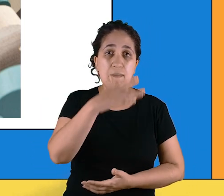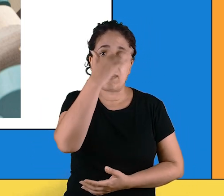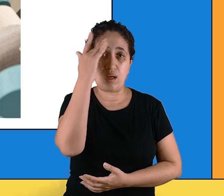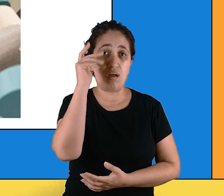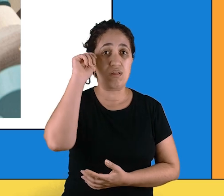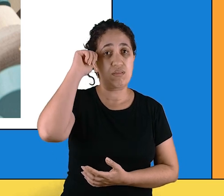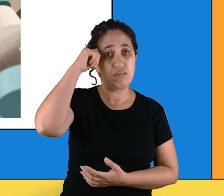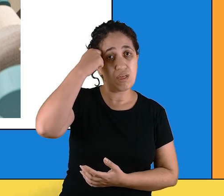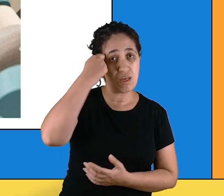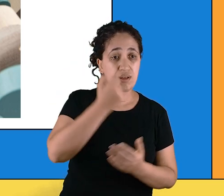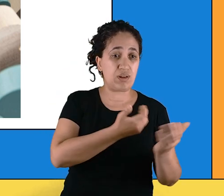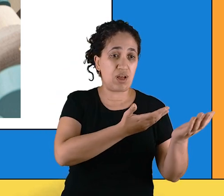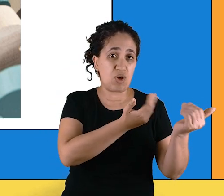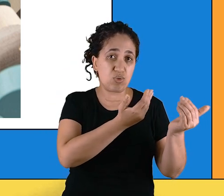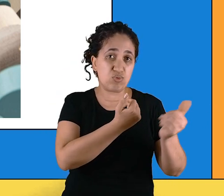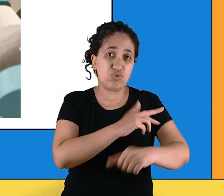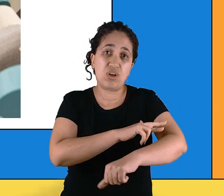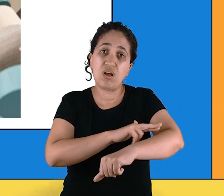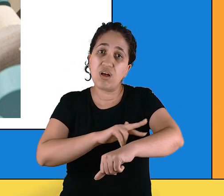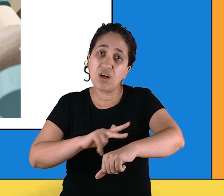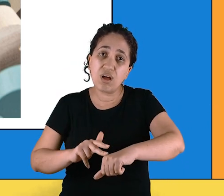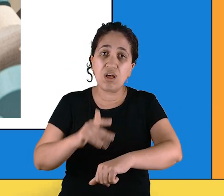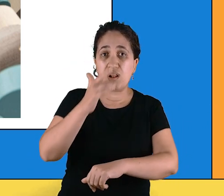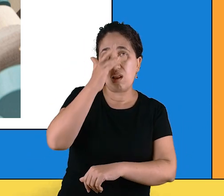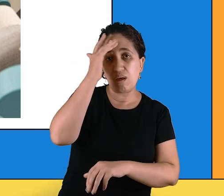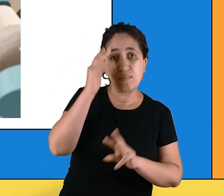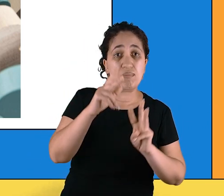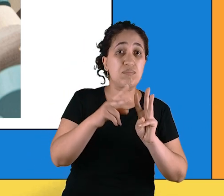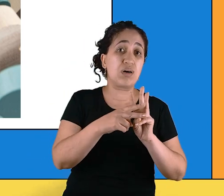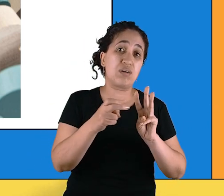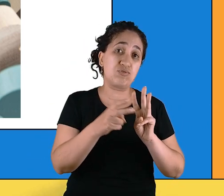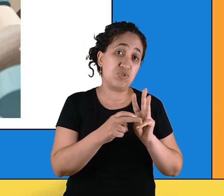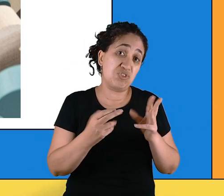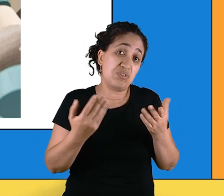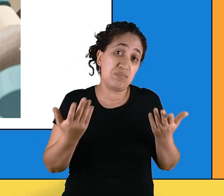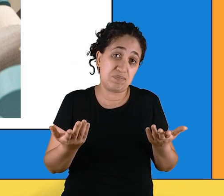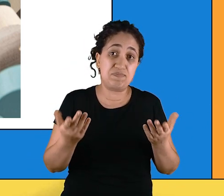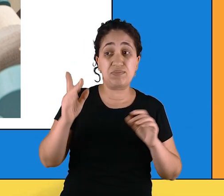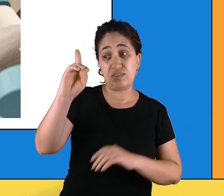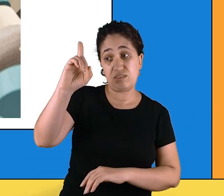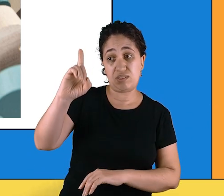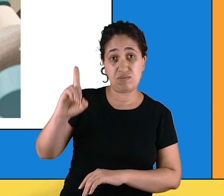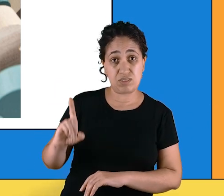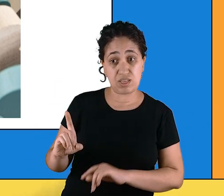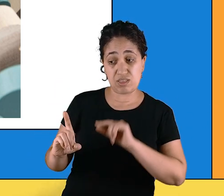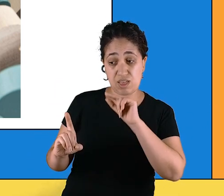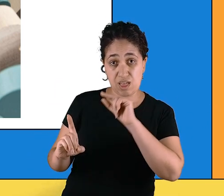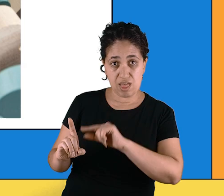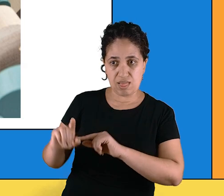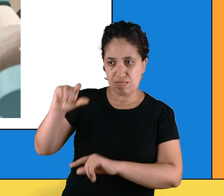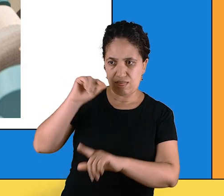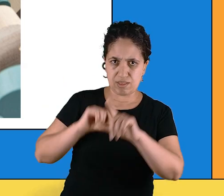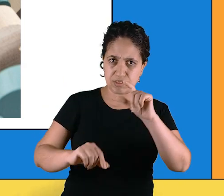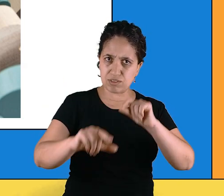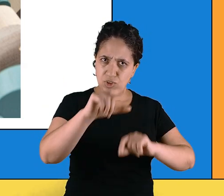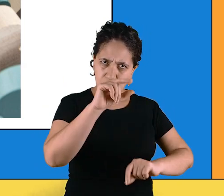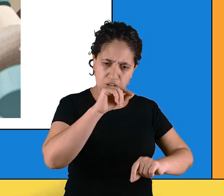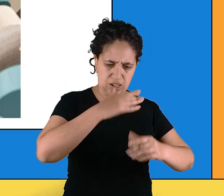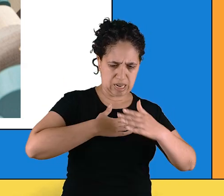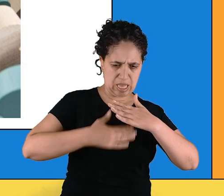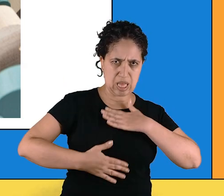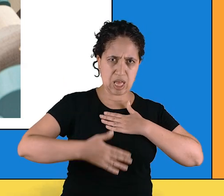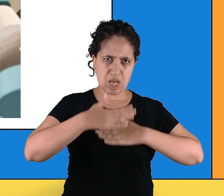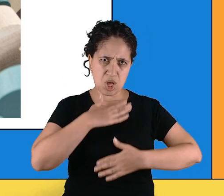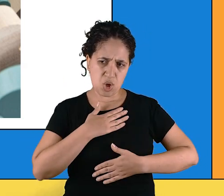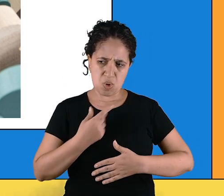pessoa negra, um jovem racializado, uma pessoa indígena, né? A deficiência, ela não escolhe